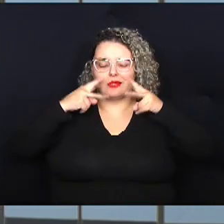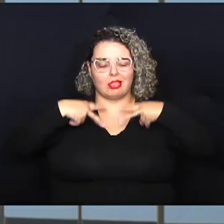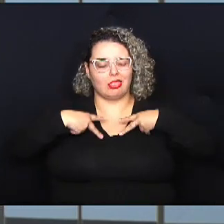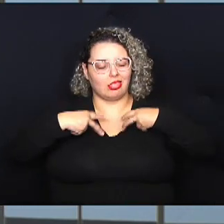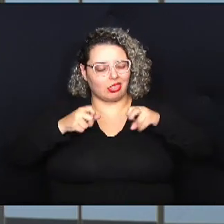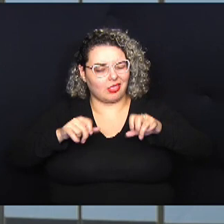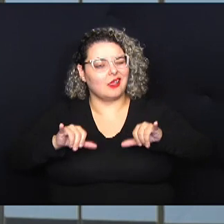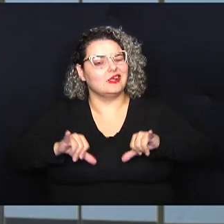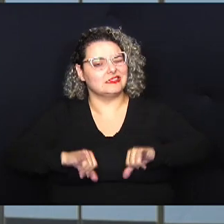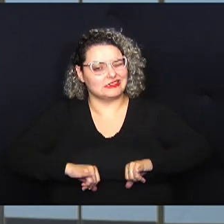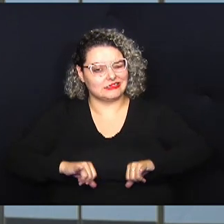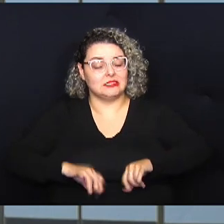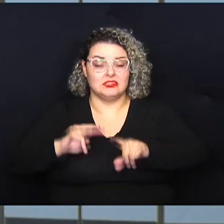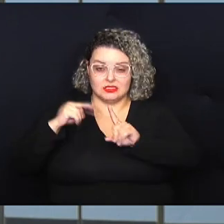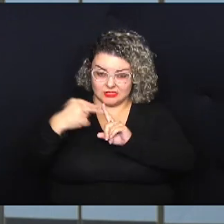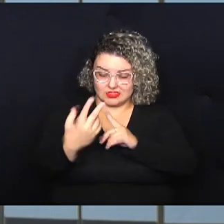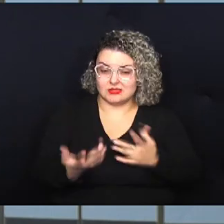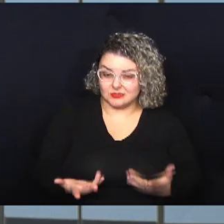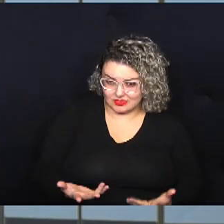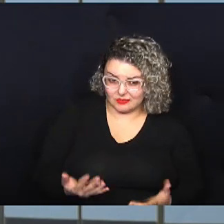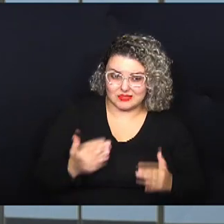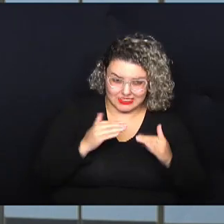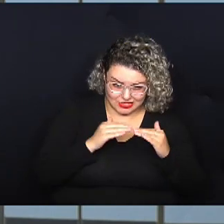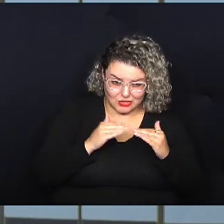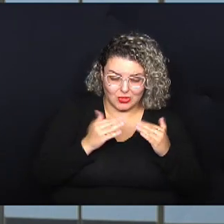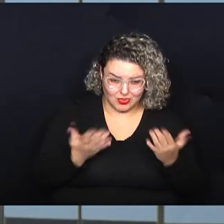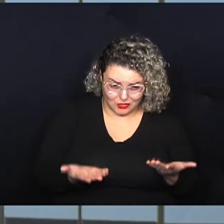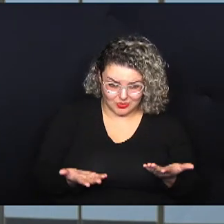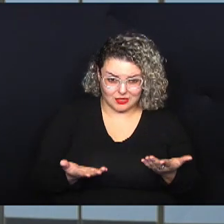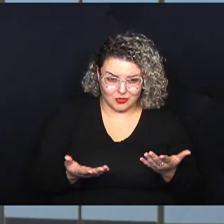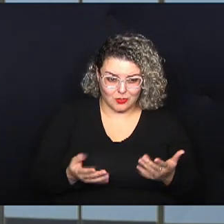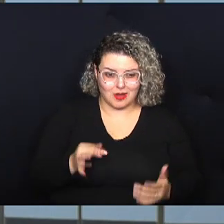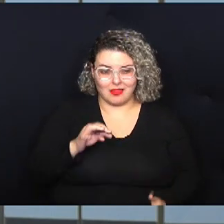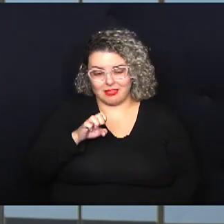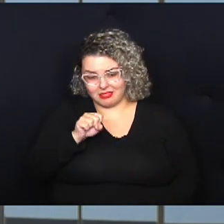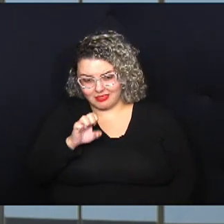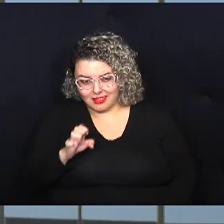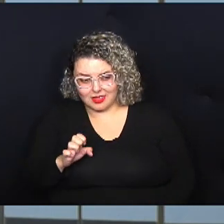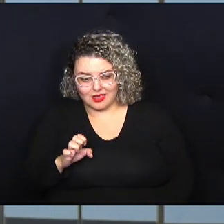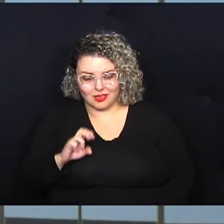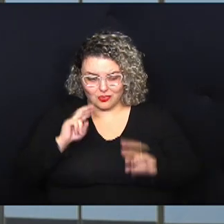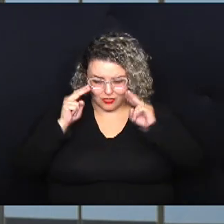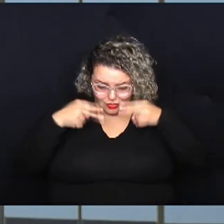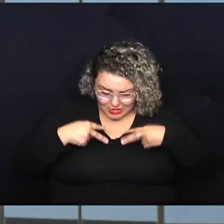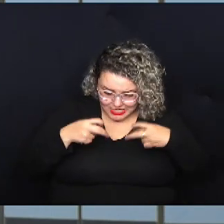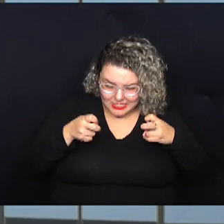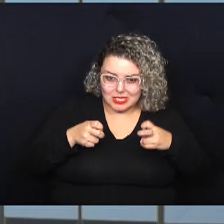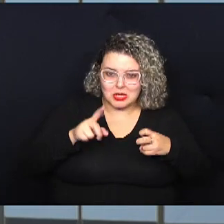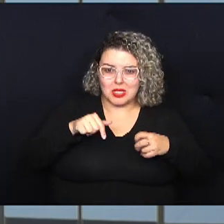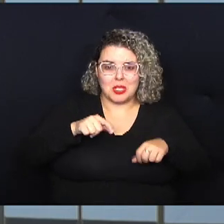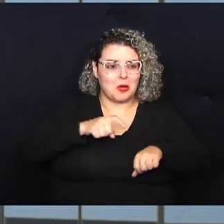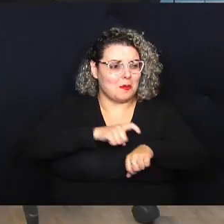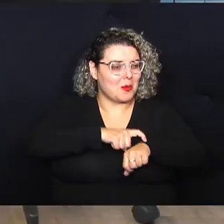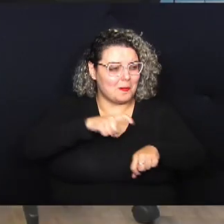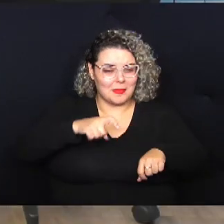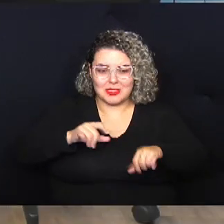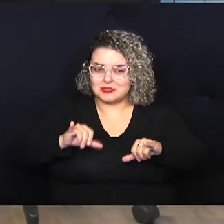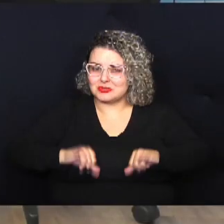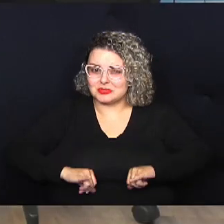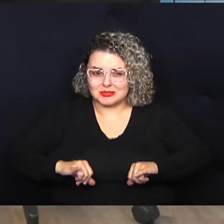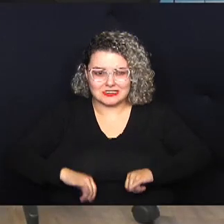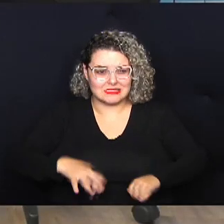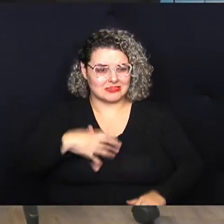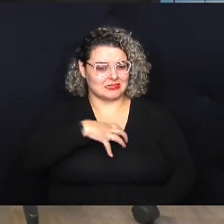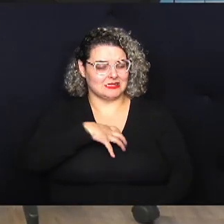dolorido mesmo, no seu ponto de vista. Você concorda com essa tese de que o autoconhecimento é um momento de dor que a gente sente,